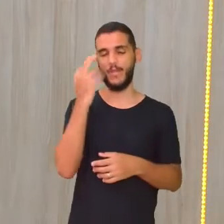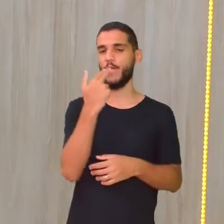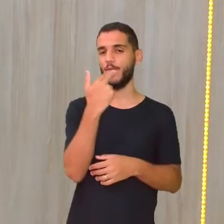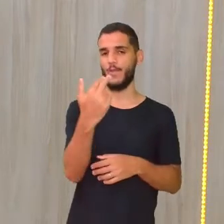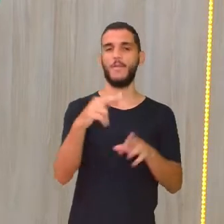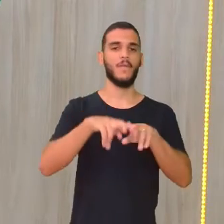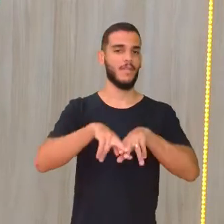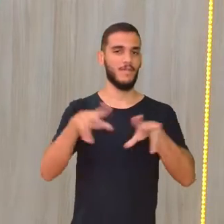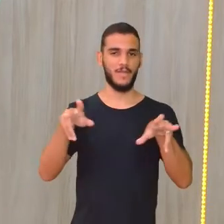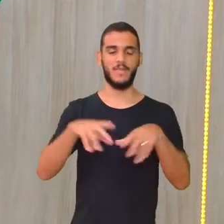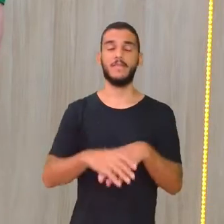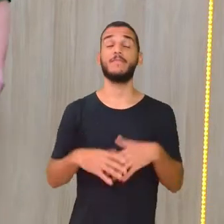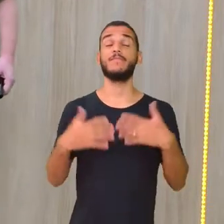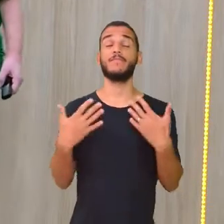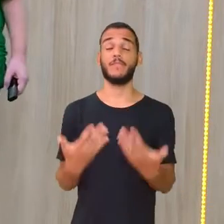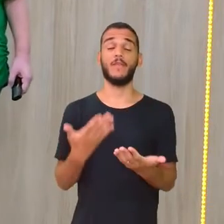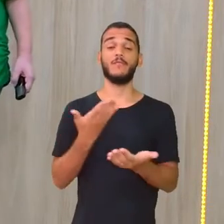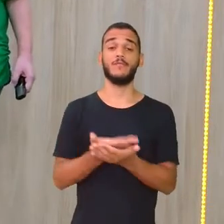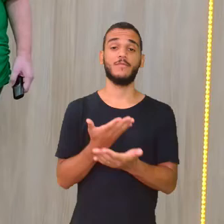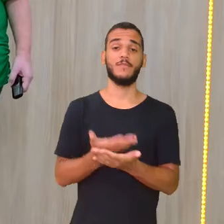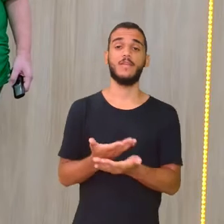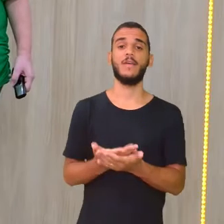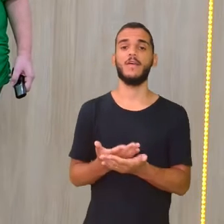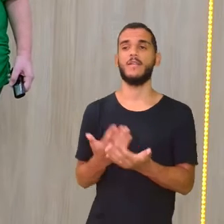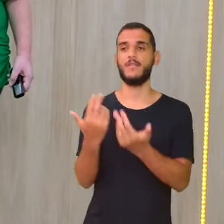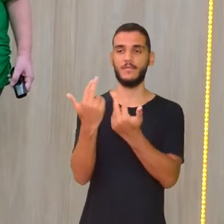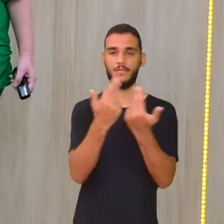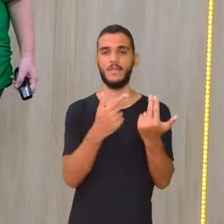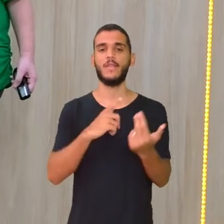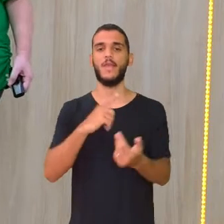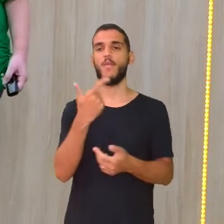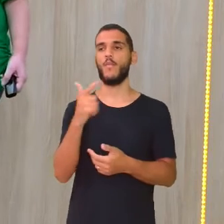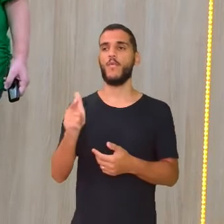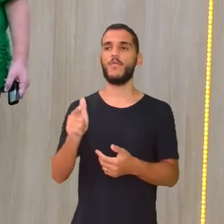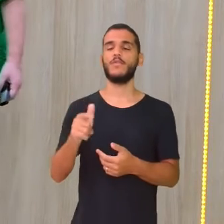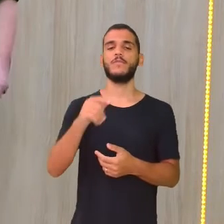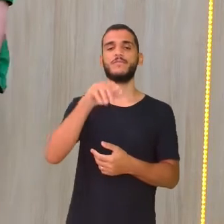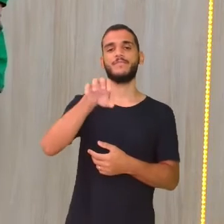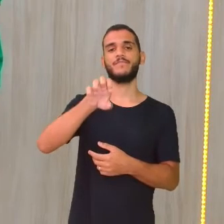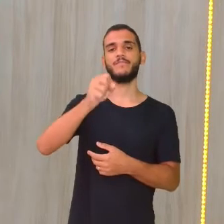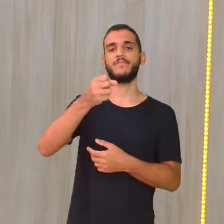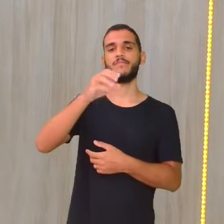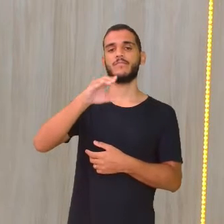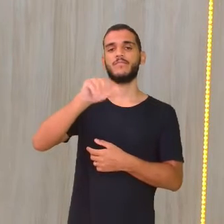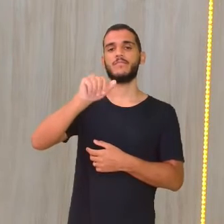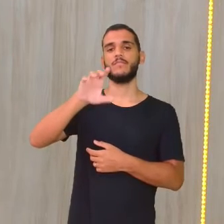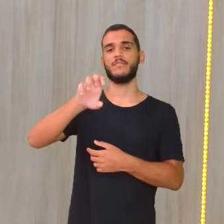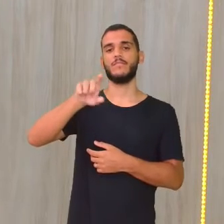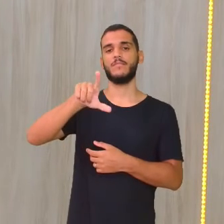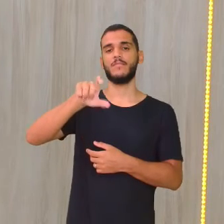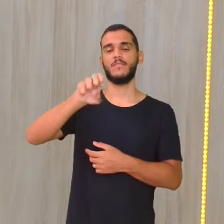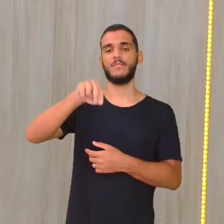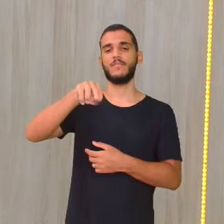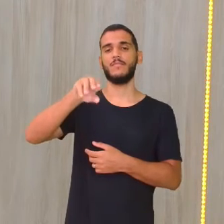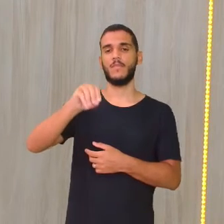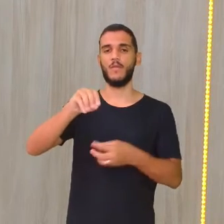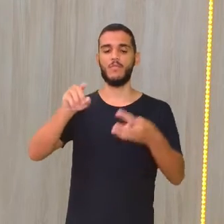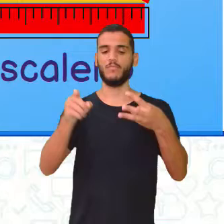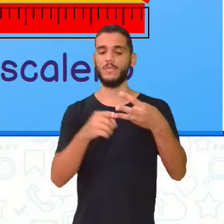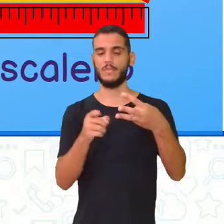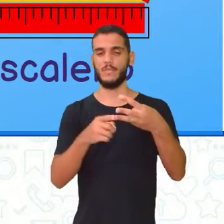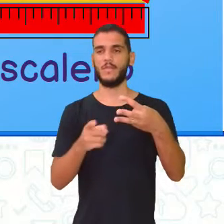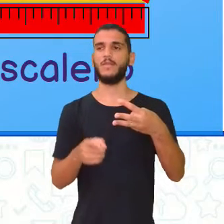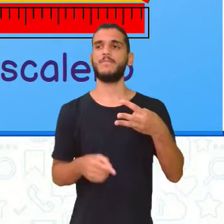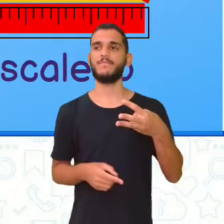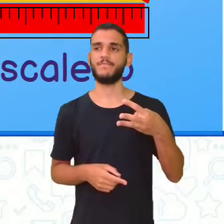a questão dos lados, nós temos o escaleno. Escaleno, dá para ver